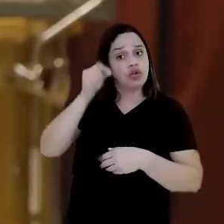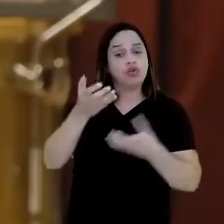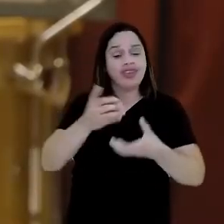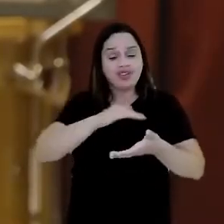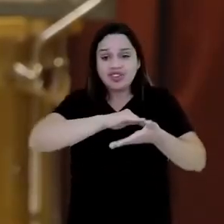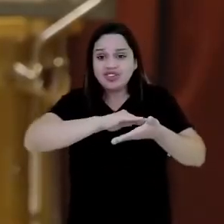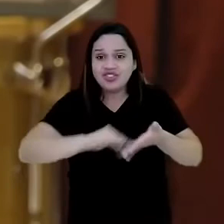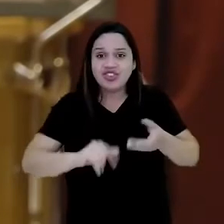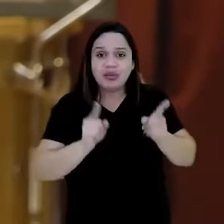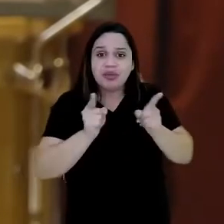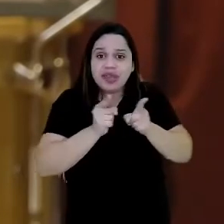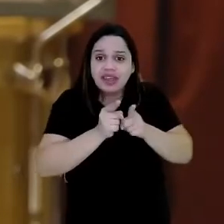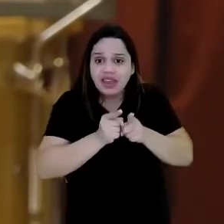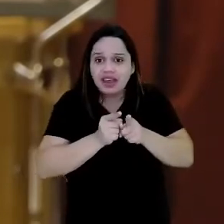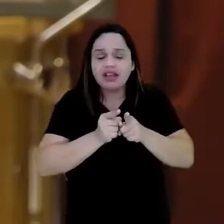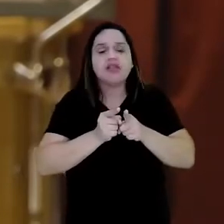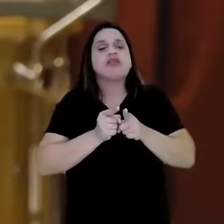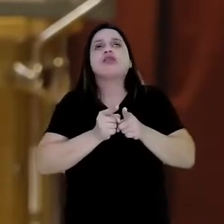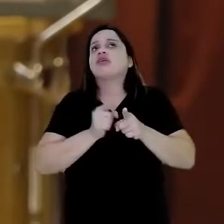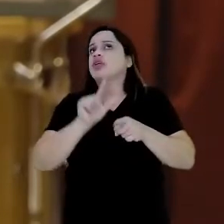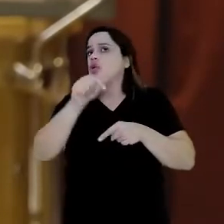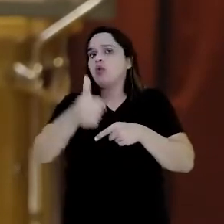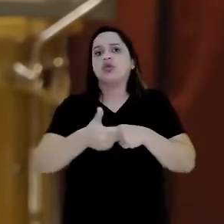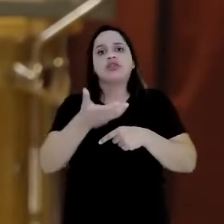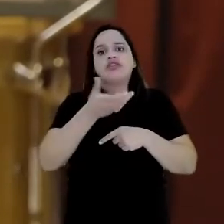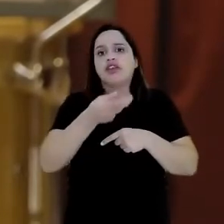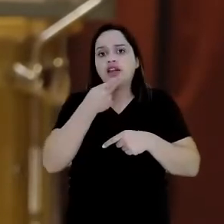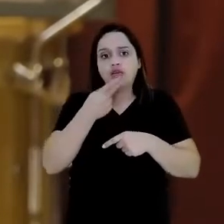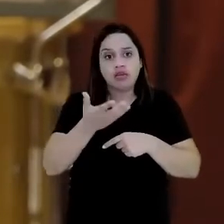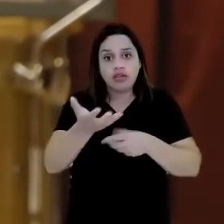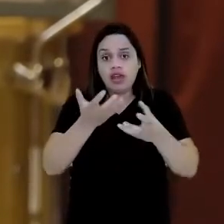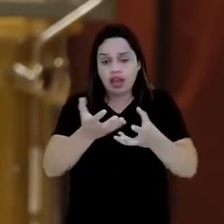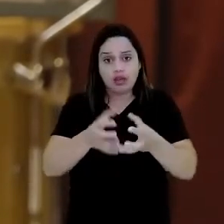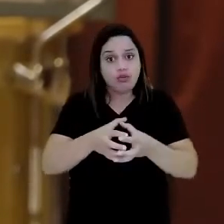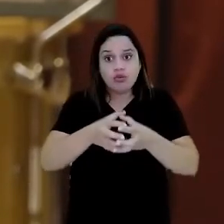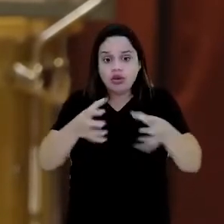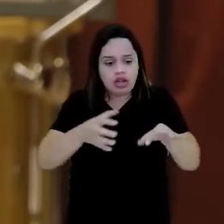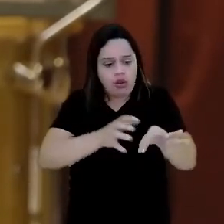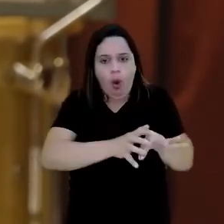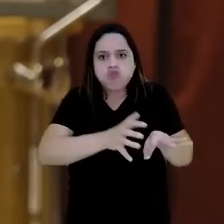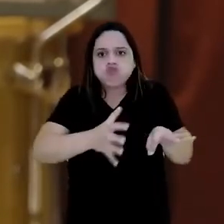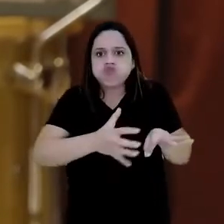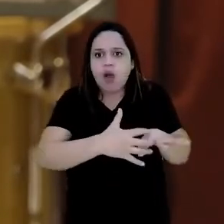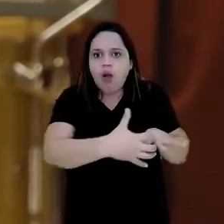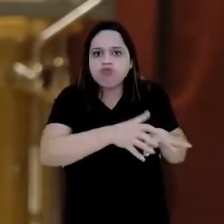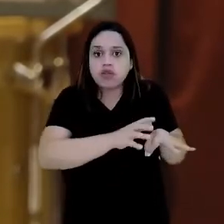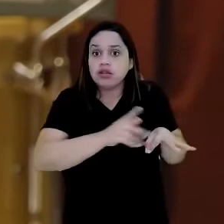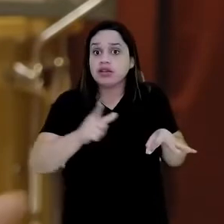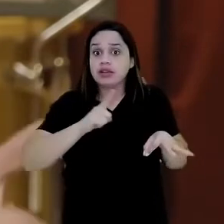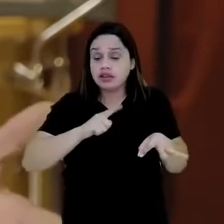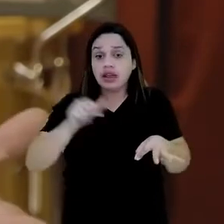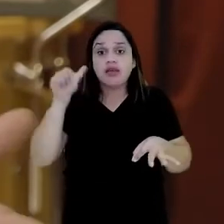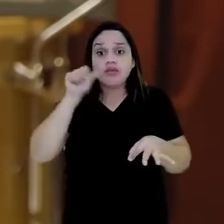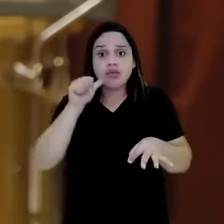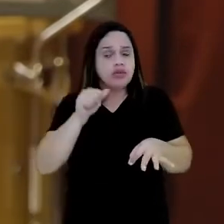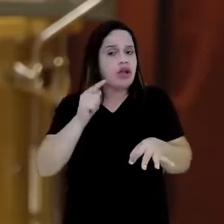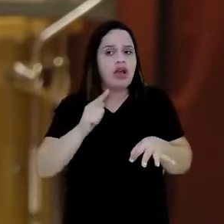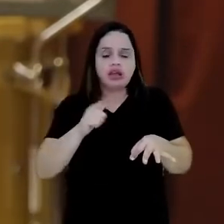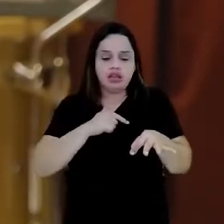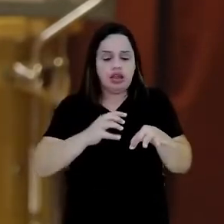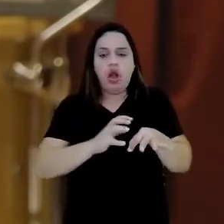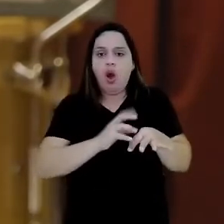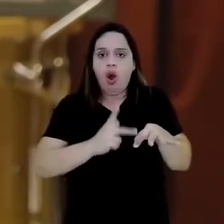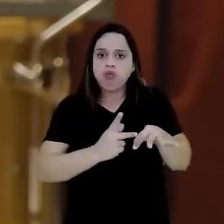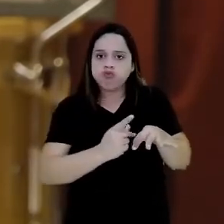quero que tira cabeça bem porque não tem prazer de falar não quero que deixa do tamanho tal tem que fazer o preenchimento